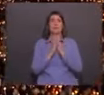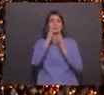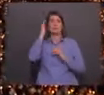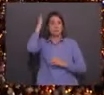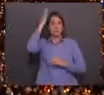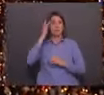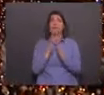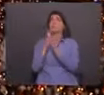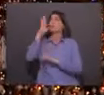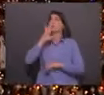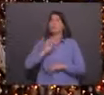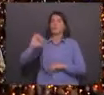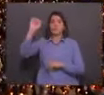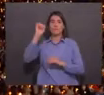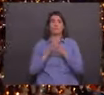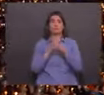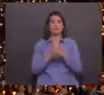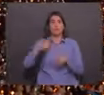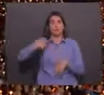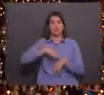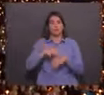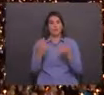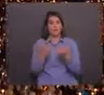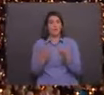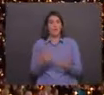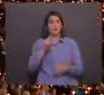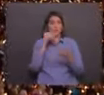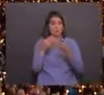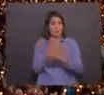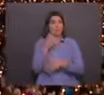Santa Maria, Mãe de Deus, rogai por nós, agora e na hora da nossa morte.